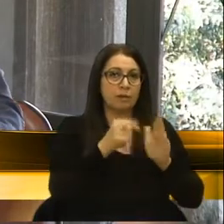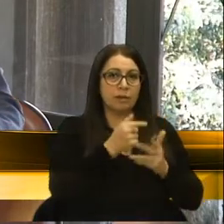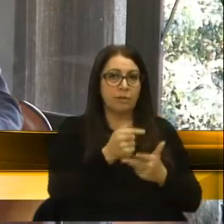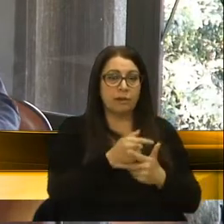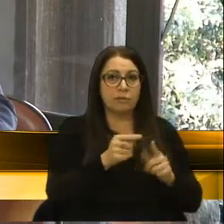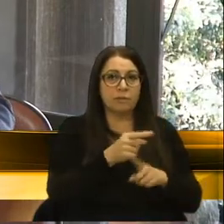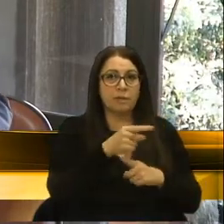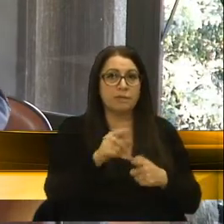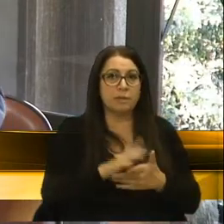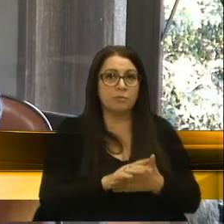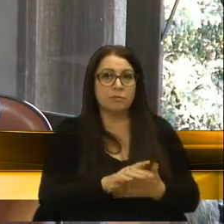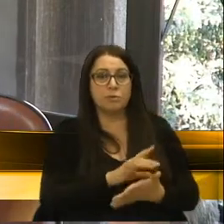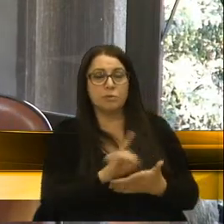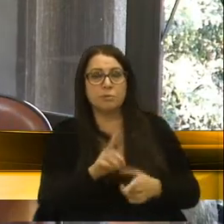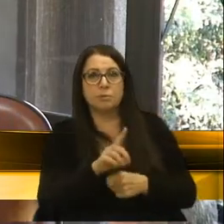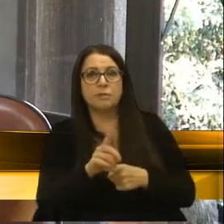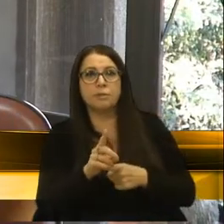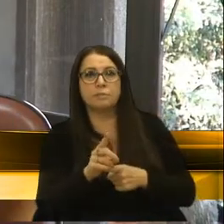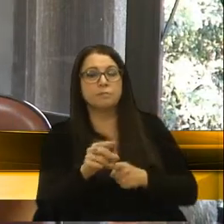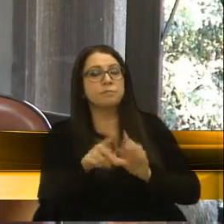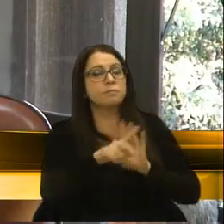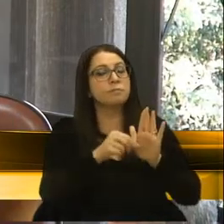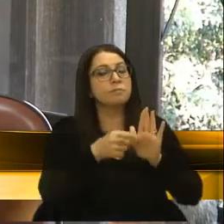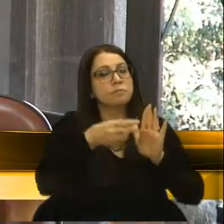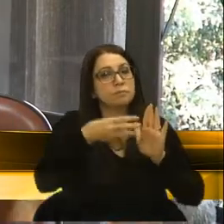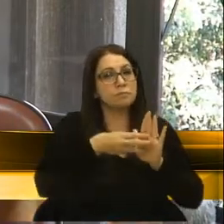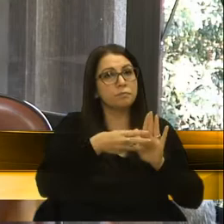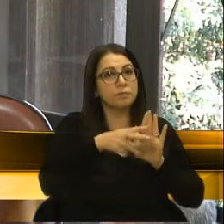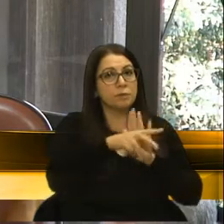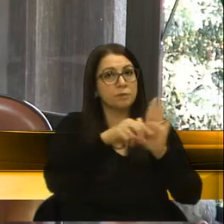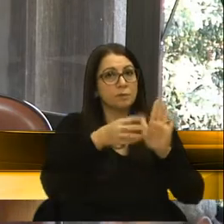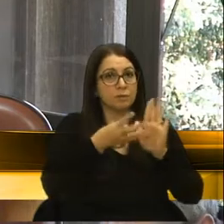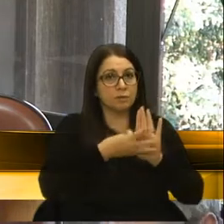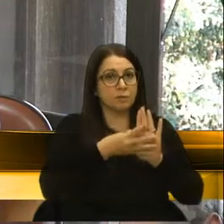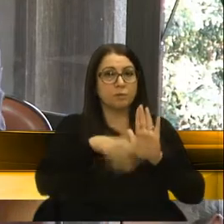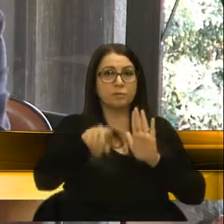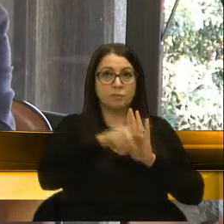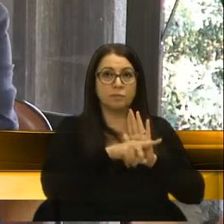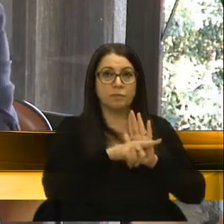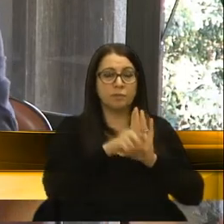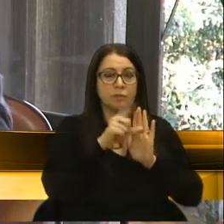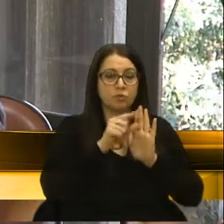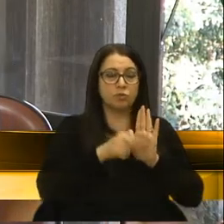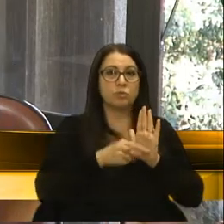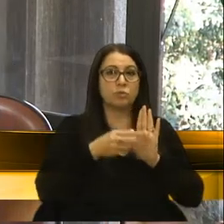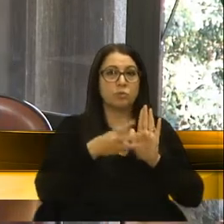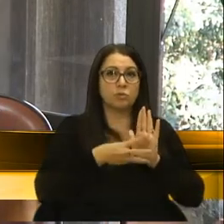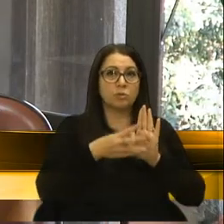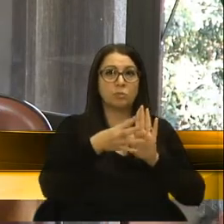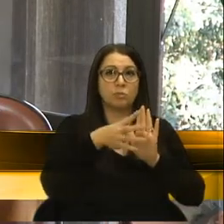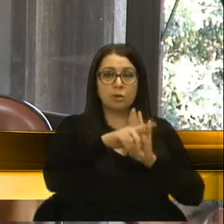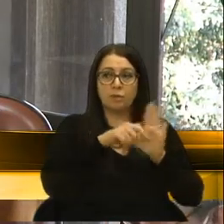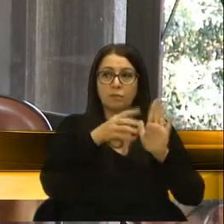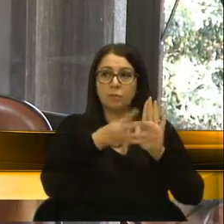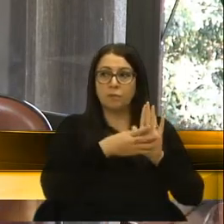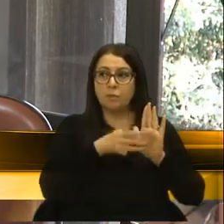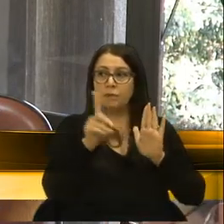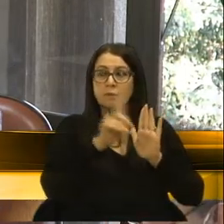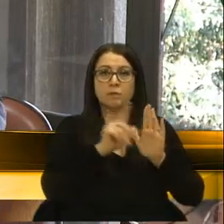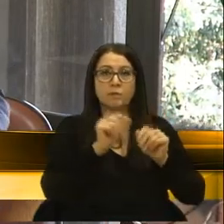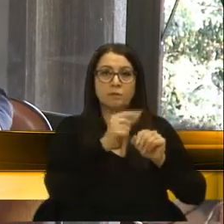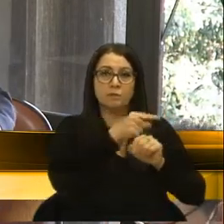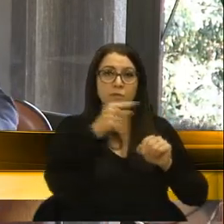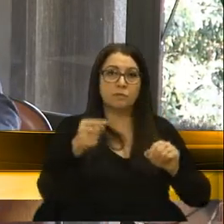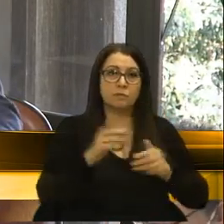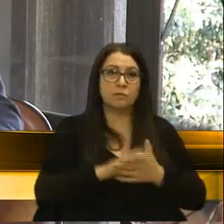aplicação do artigo 3º, parágrafo 4º. O que diz o artigo 3º, parágrafo 4º? Não se aplicam